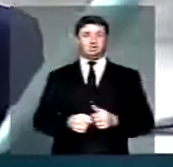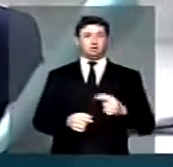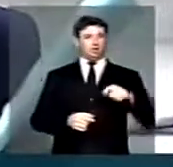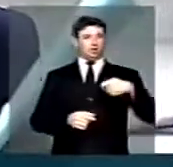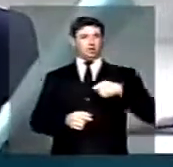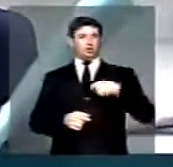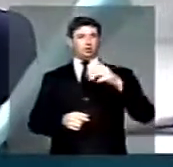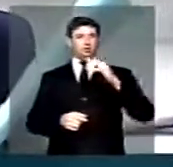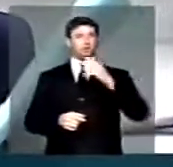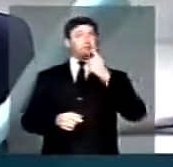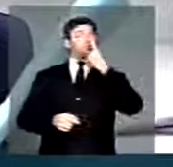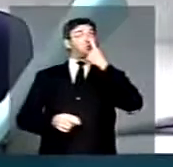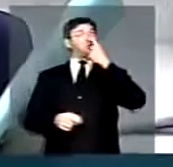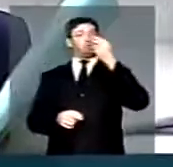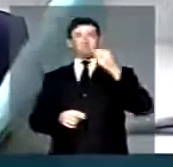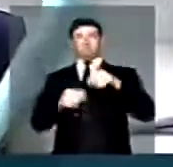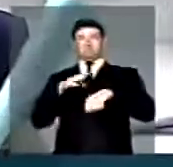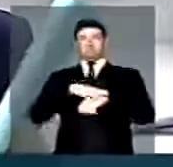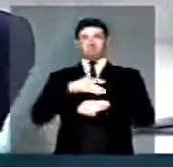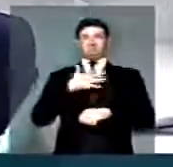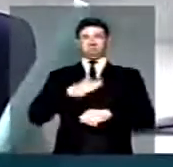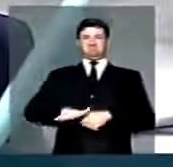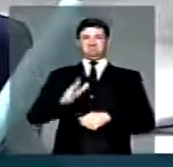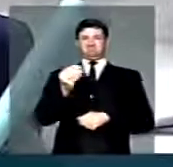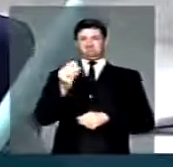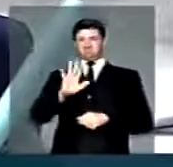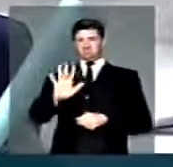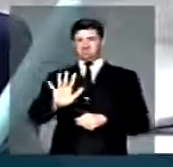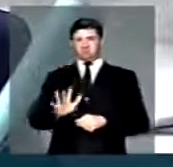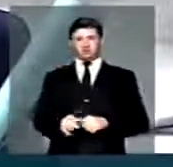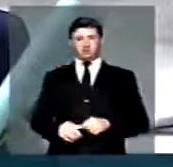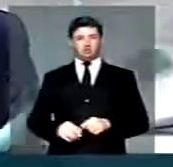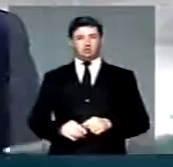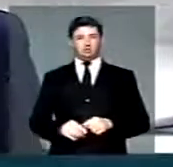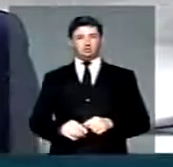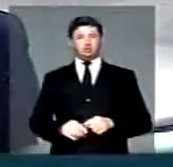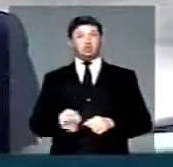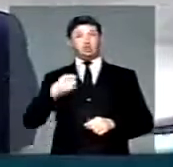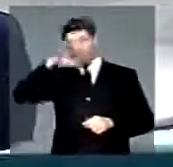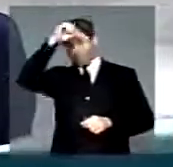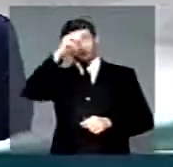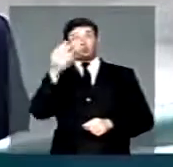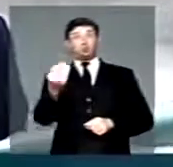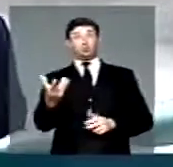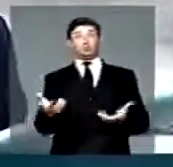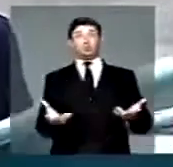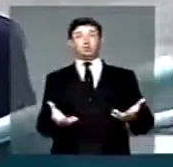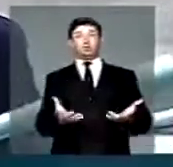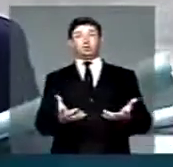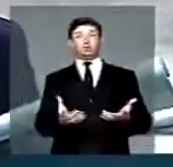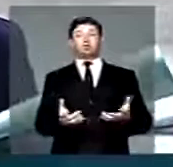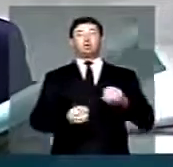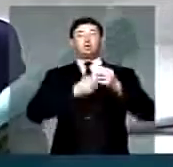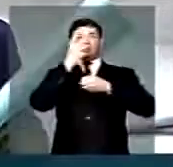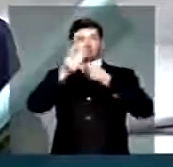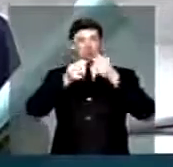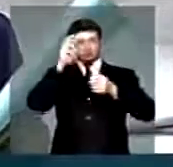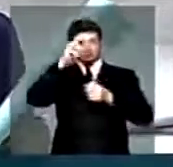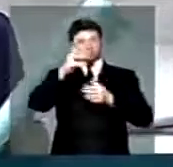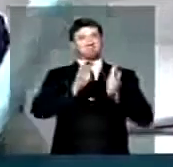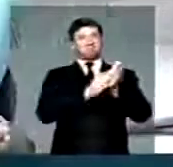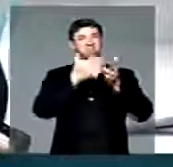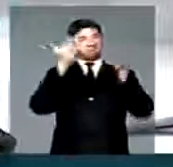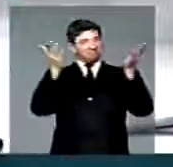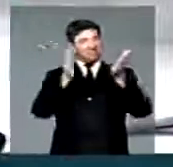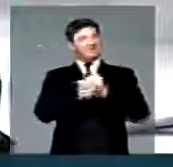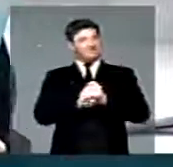sou muito afeto a números e que não entendo muito de economia, aprendi muito com o pronunciamento de Vossa Excelência.